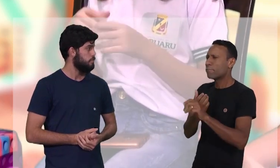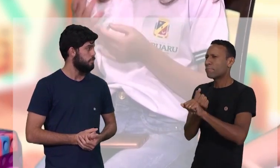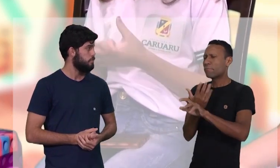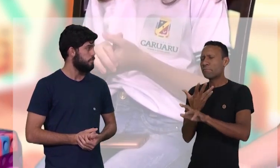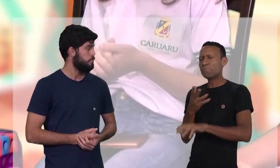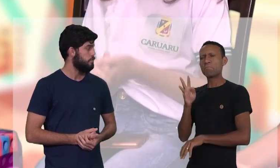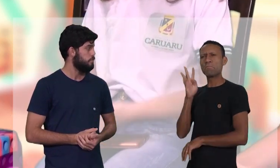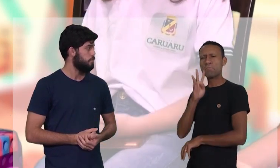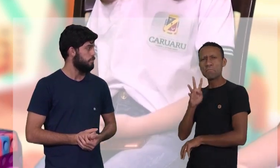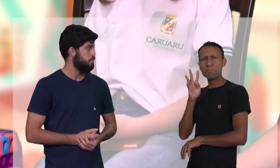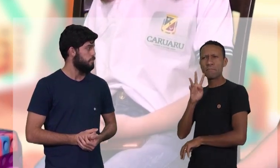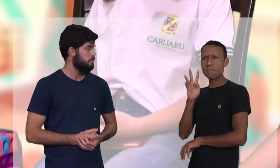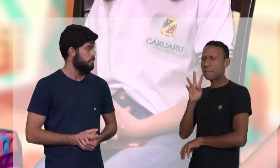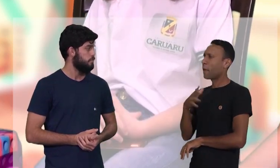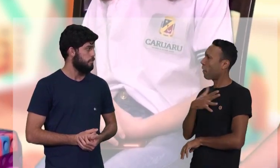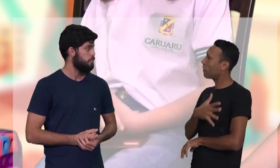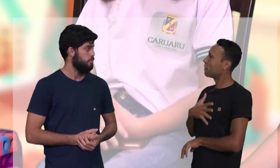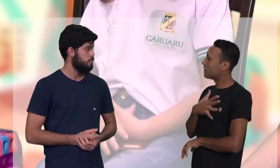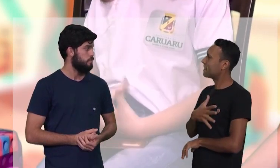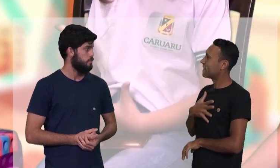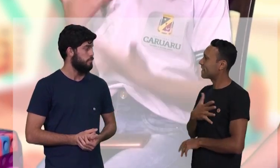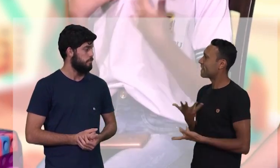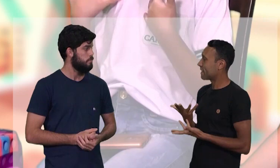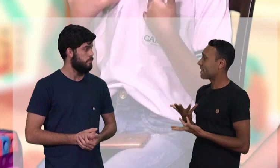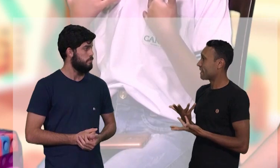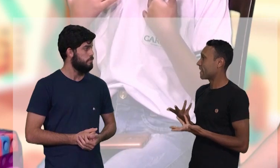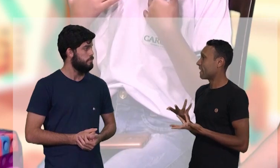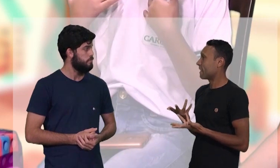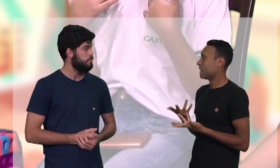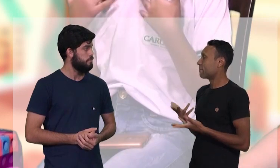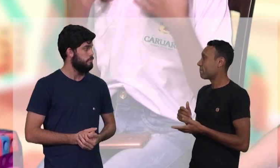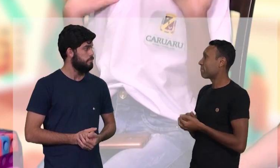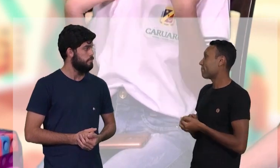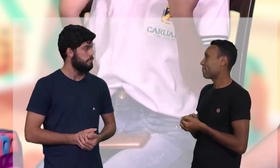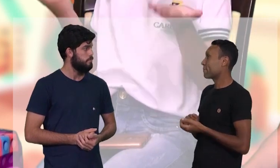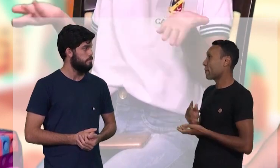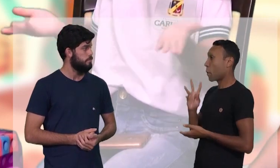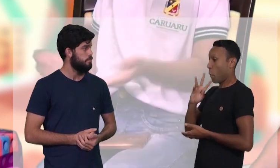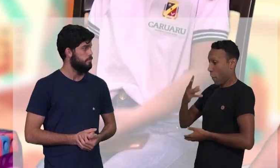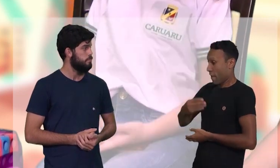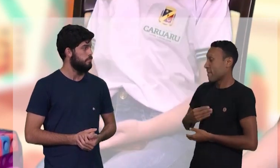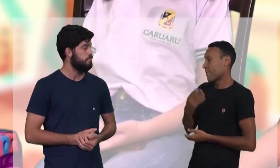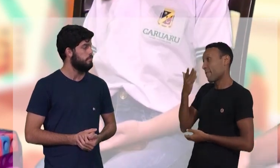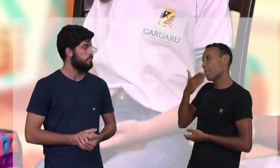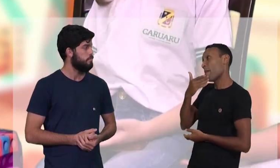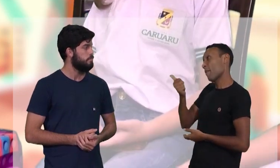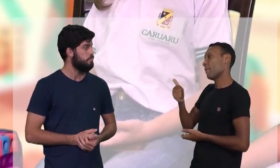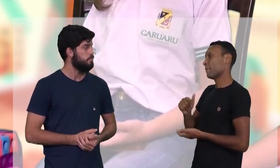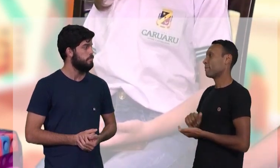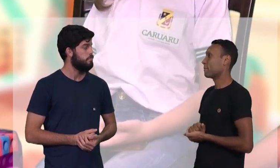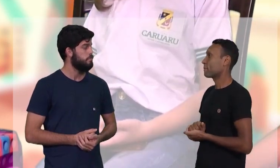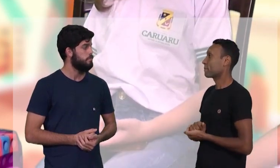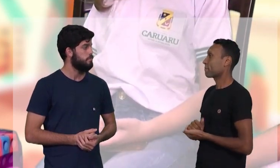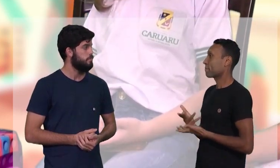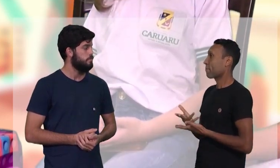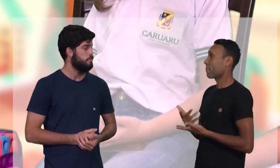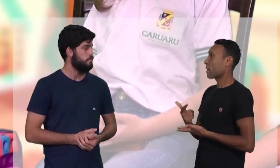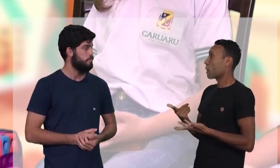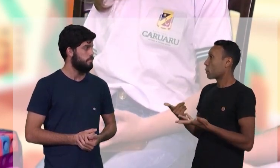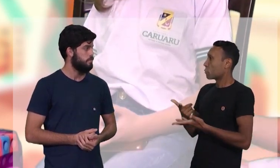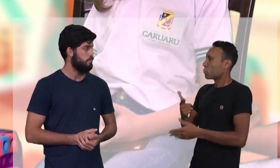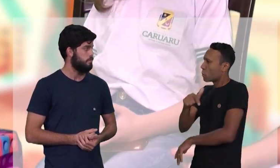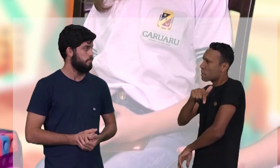isso eu achei, ah, que interessante, gostei da aula. Eu acho que isso eu acabei me conhecendo, né? Durante o sétimo ano,